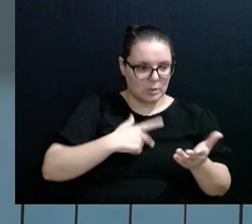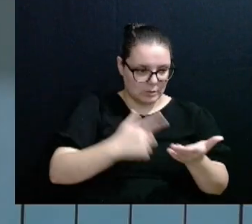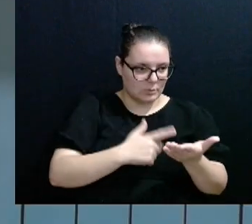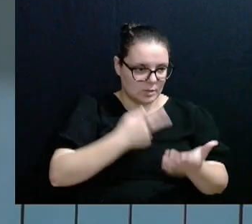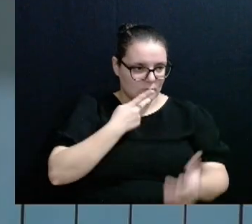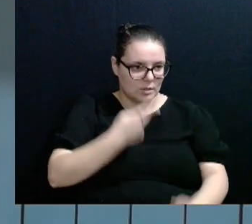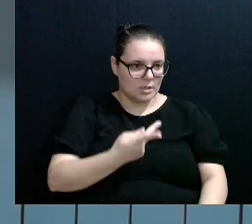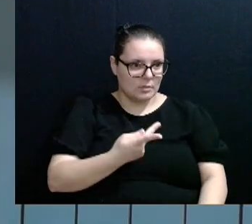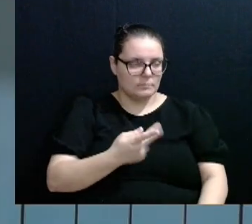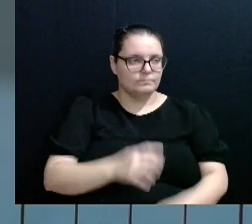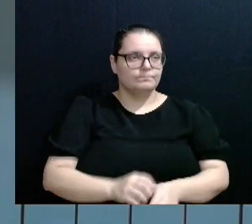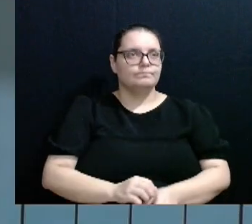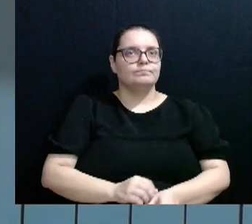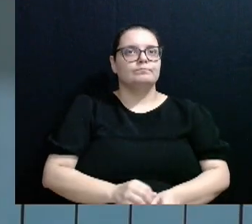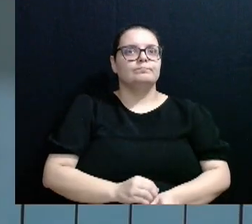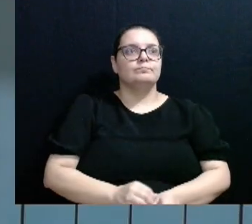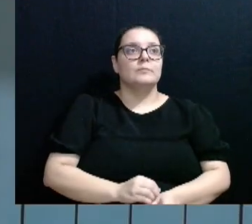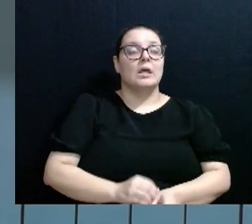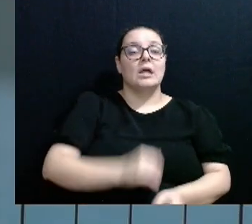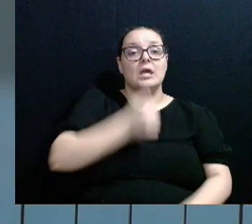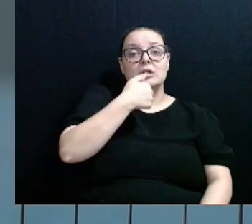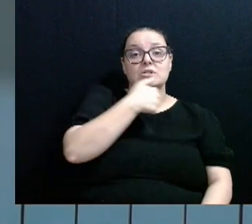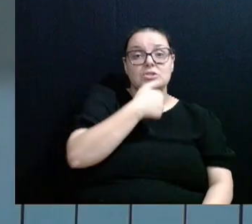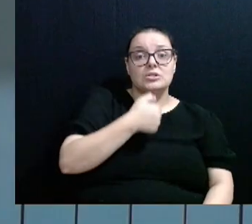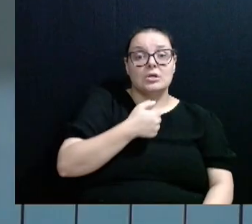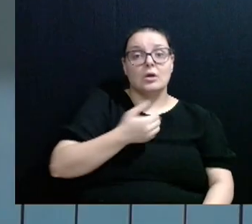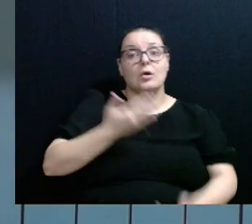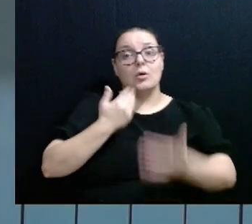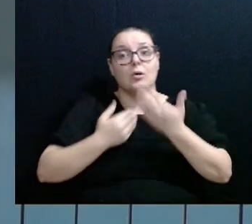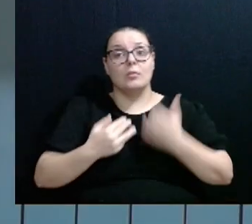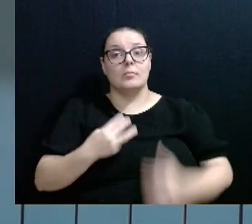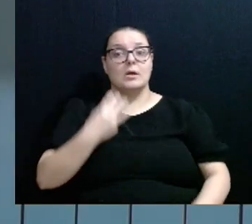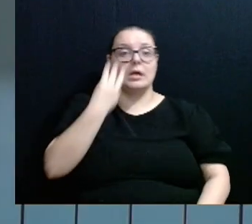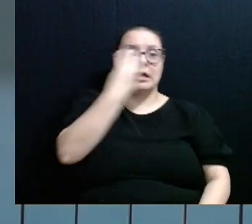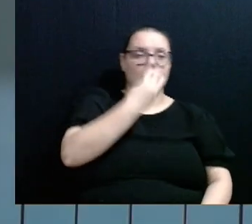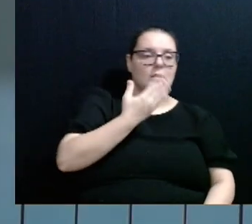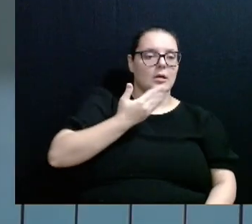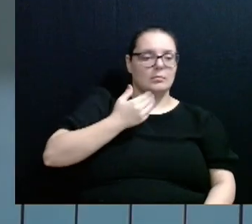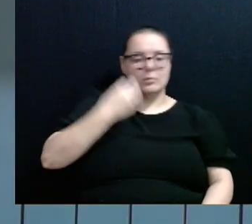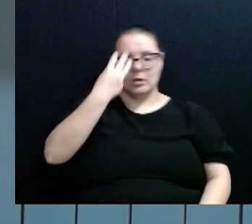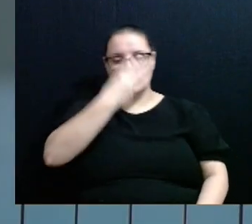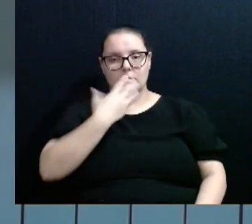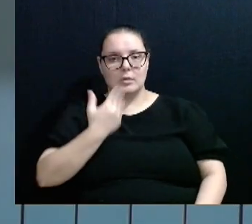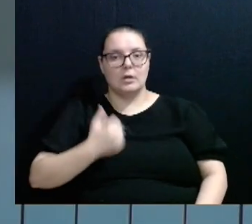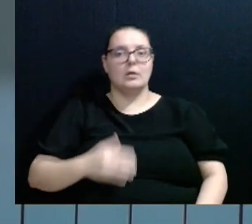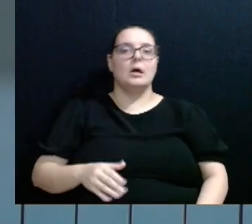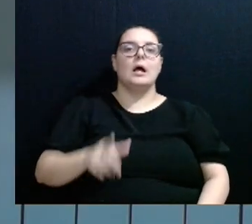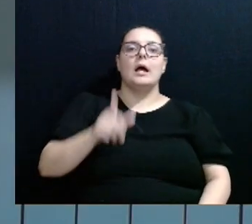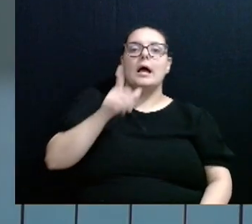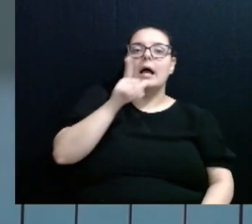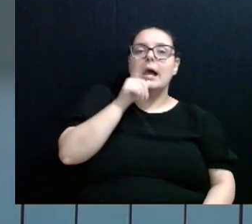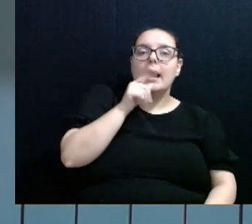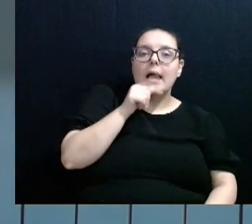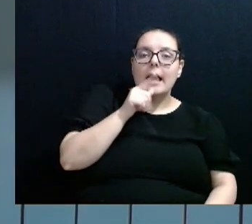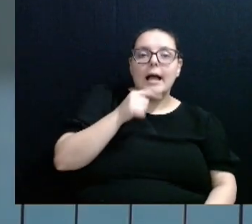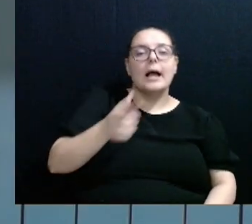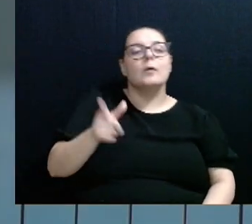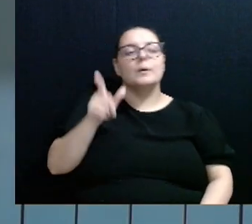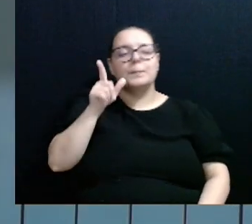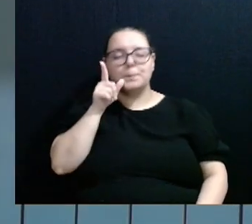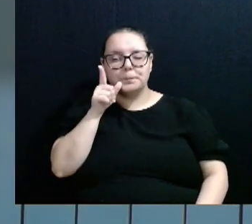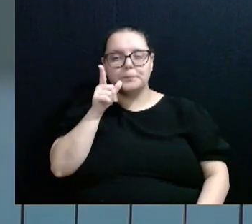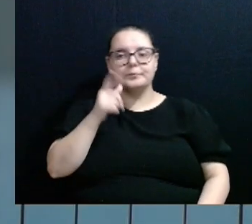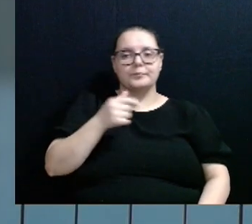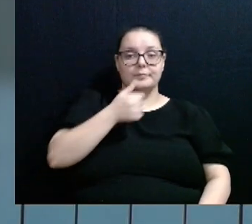sobre jejum, comer de 3 em 3 horas, água com limão, né, no jejum, e também